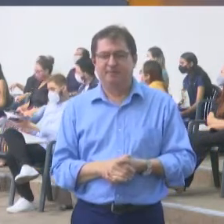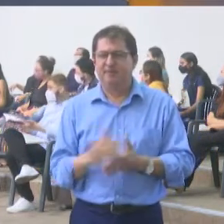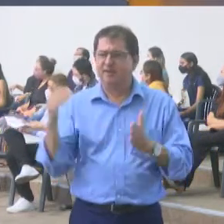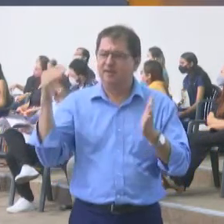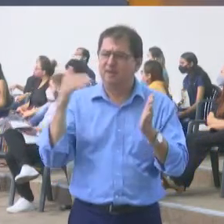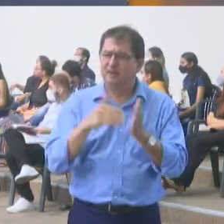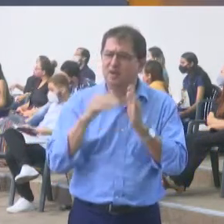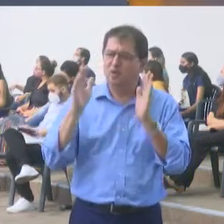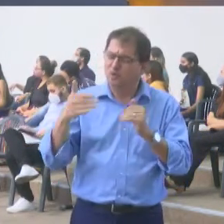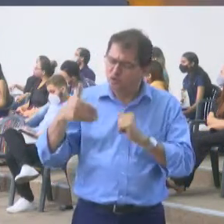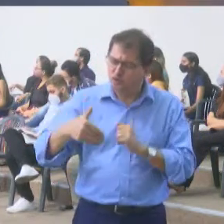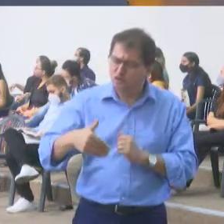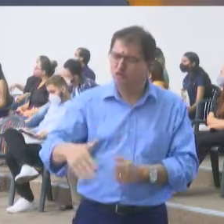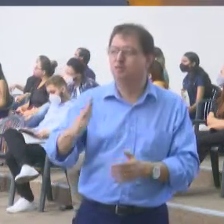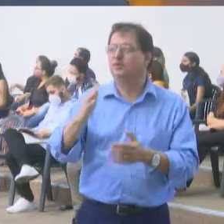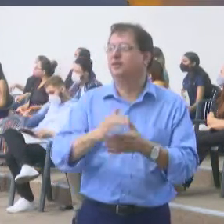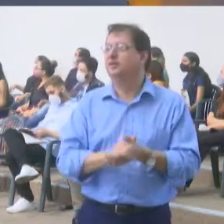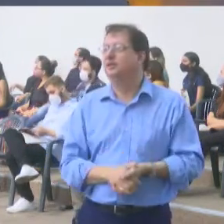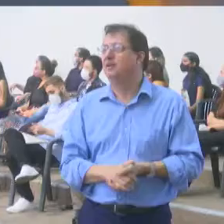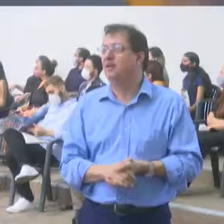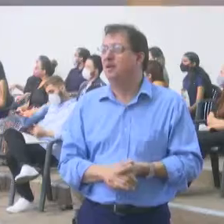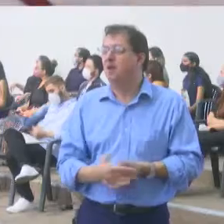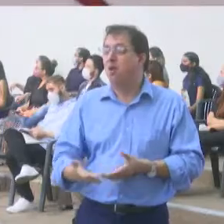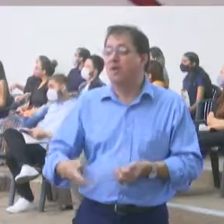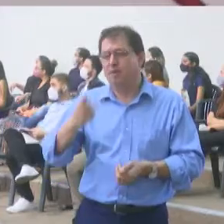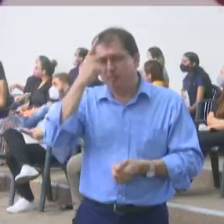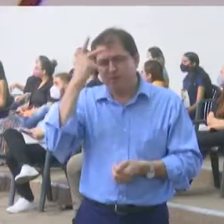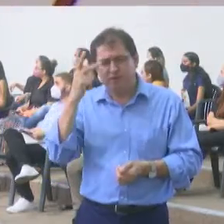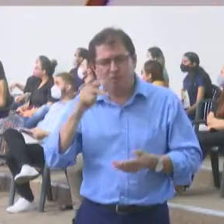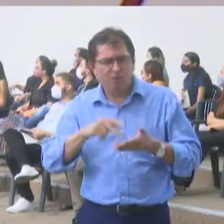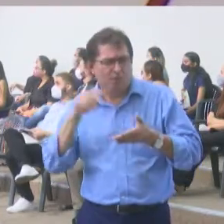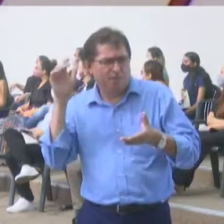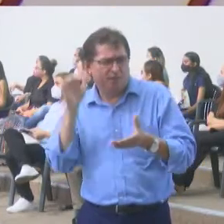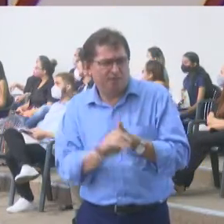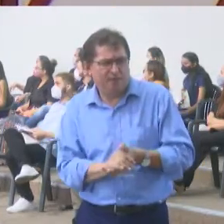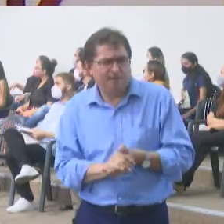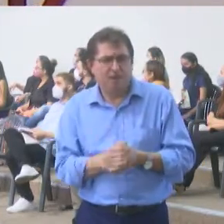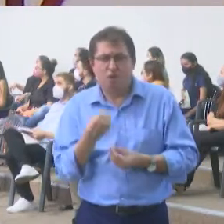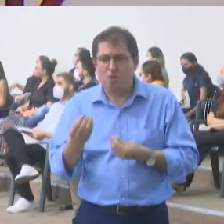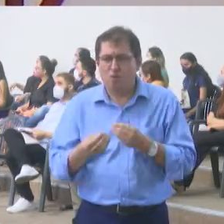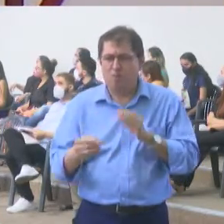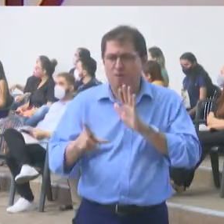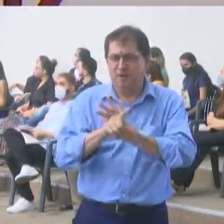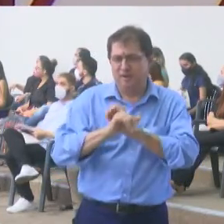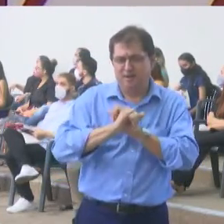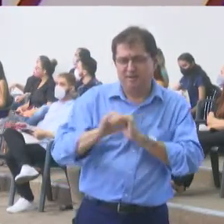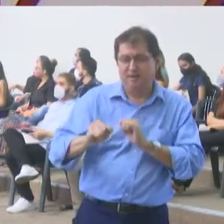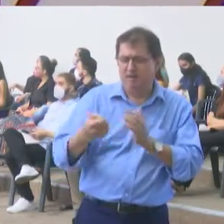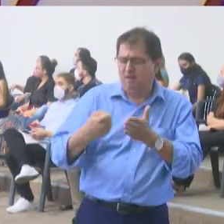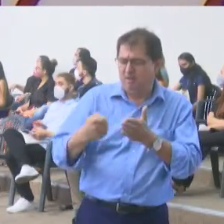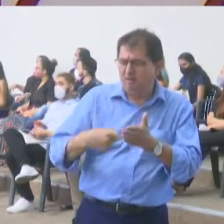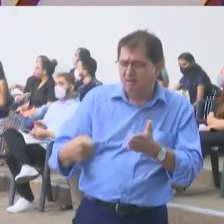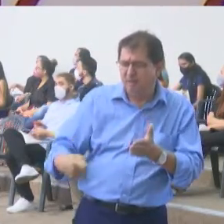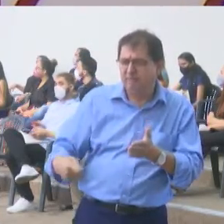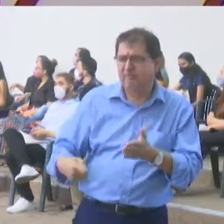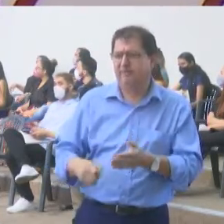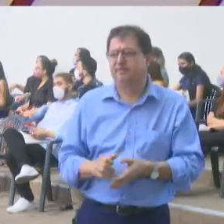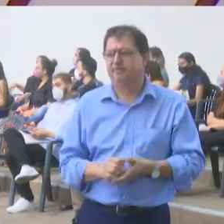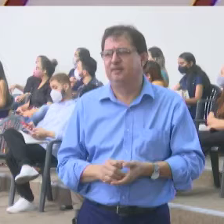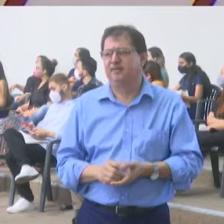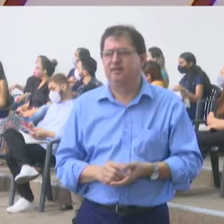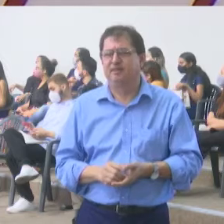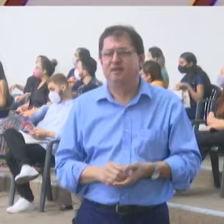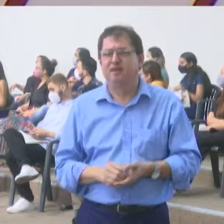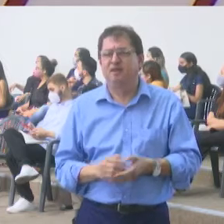isso permanece, é ou não é verdade? Quando alguém vai casar hoje, já viu como é que a lei retrata? Eu já assinei várias vezes termos de casamento,